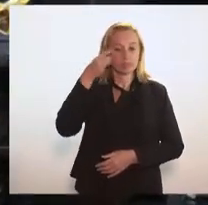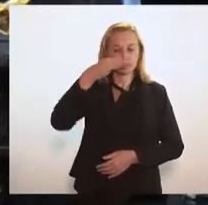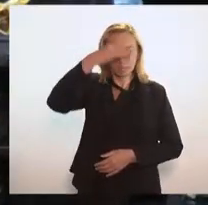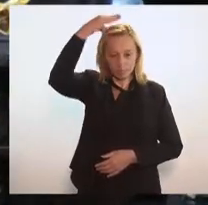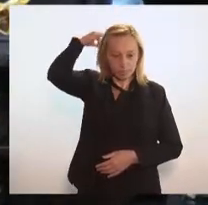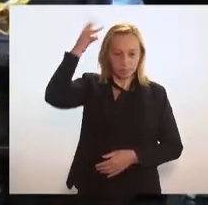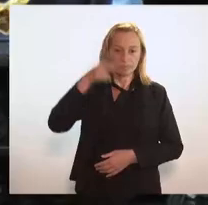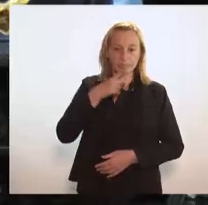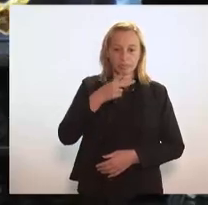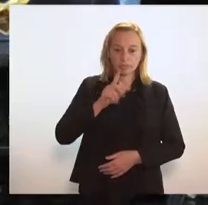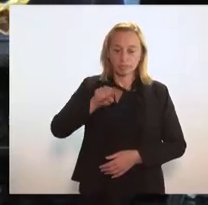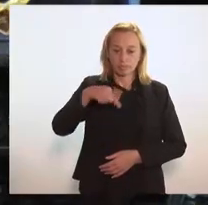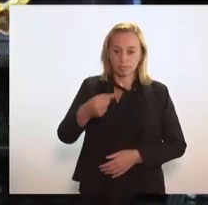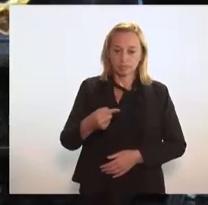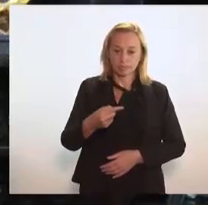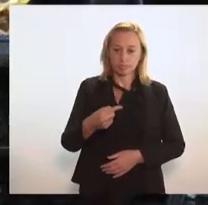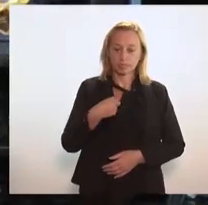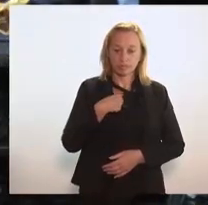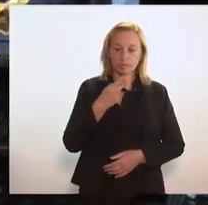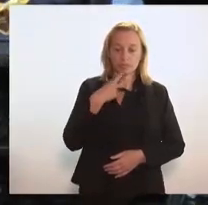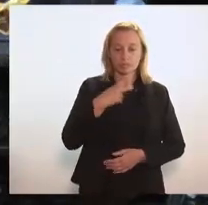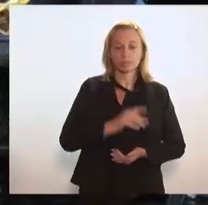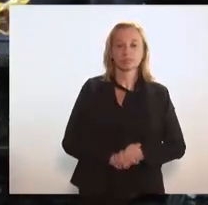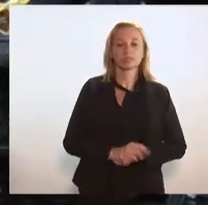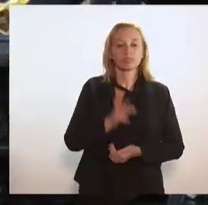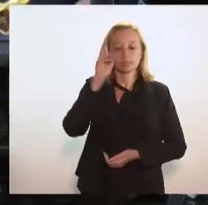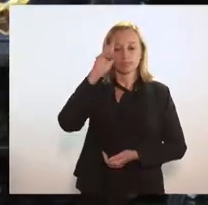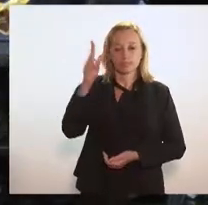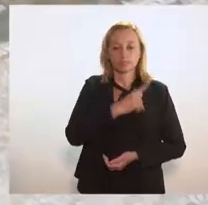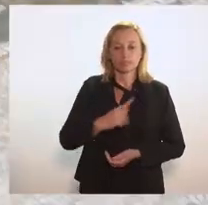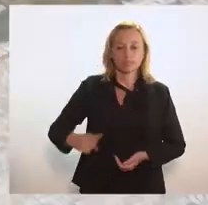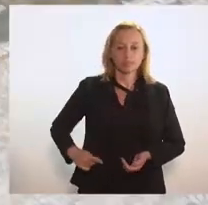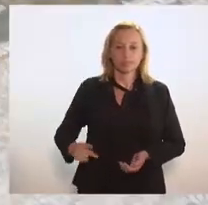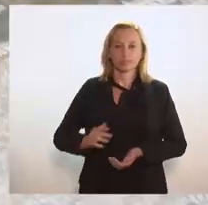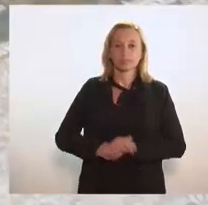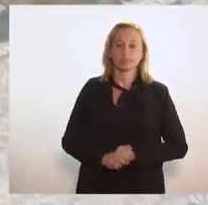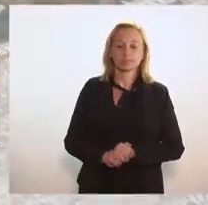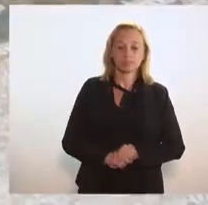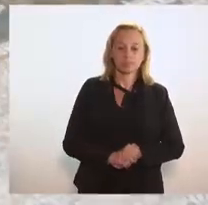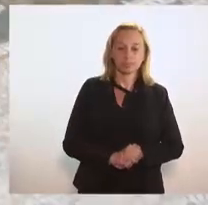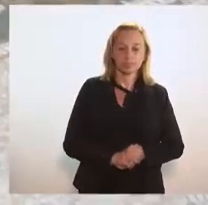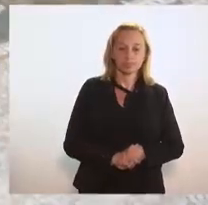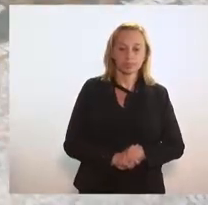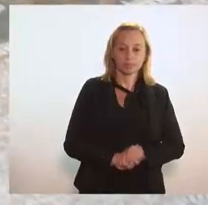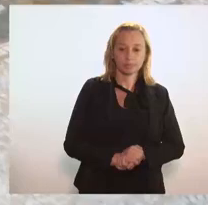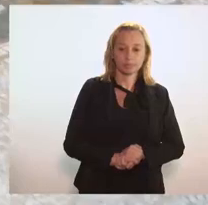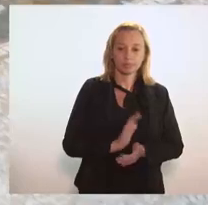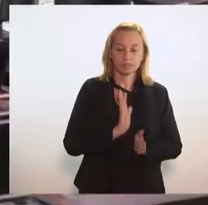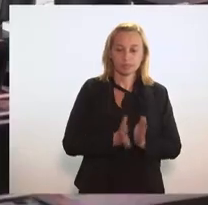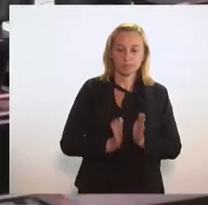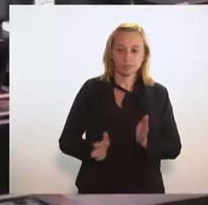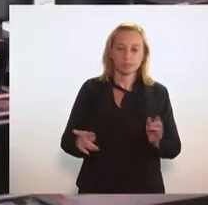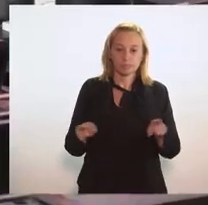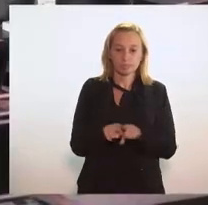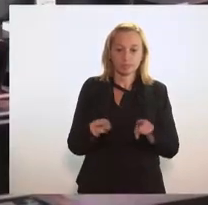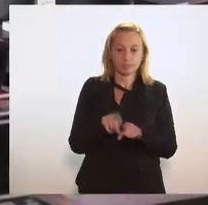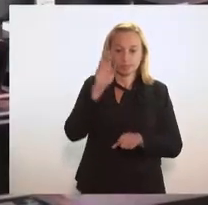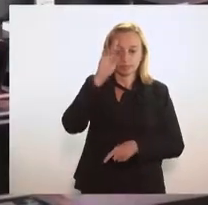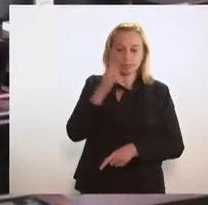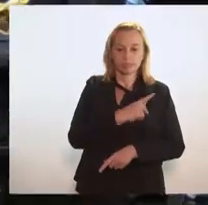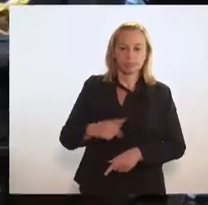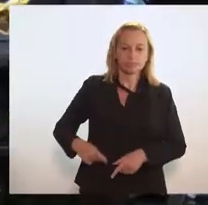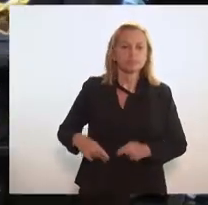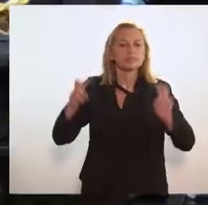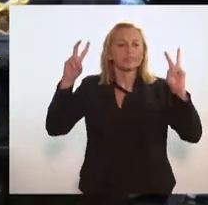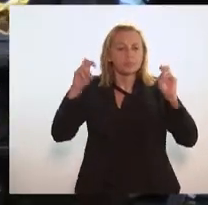falar eu vou abrir depois quero falar também seu presidente primeiro uma questão de ordem também seu presidente